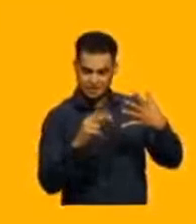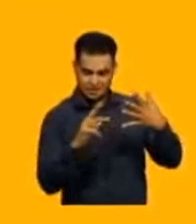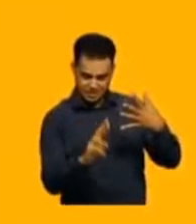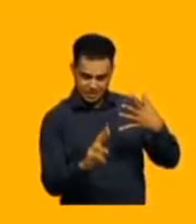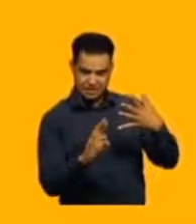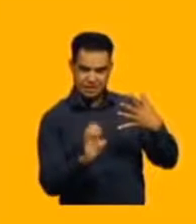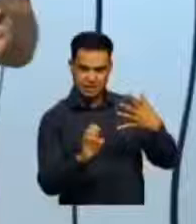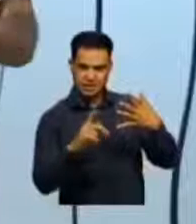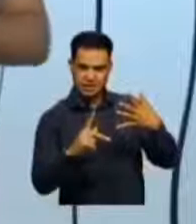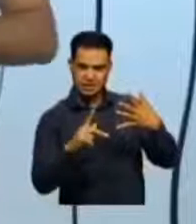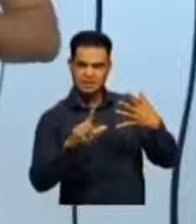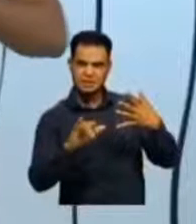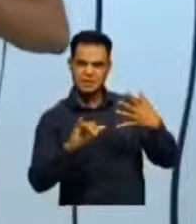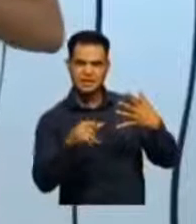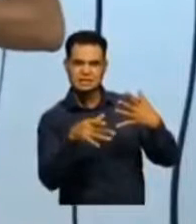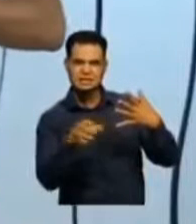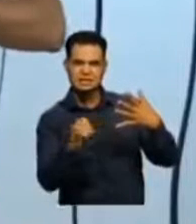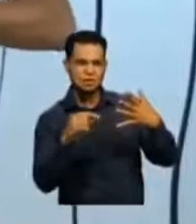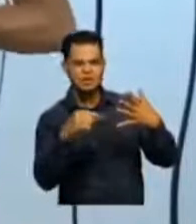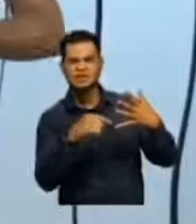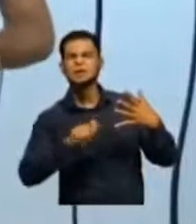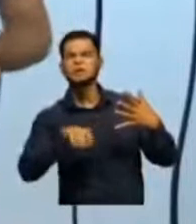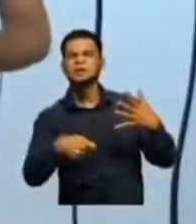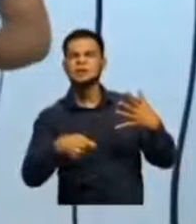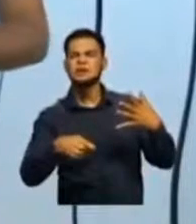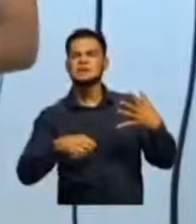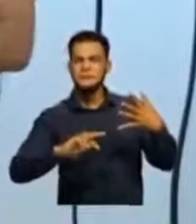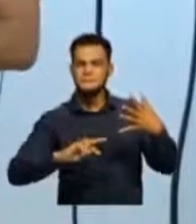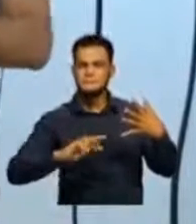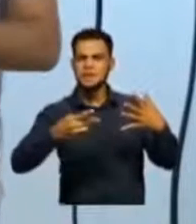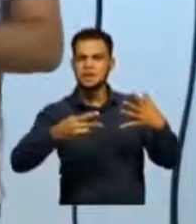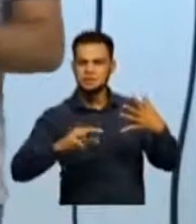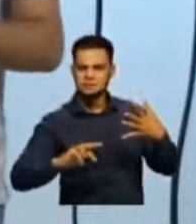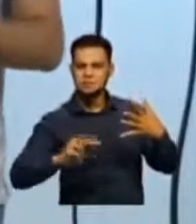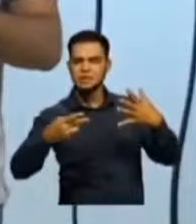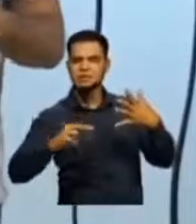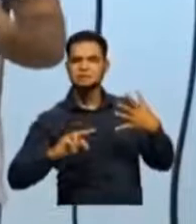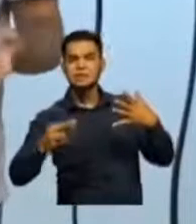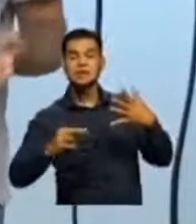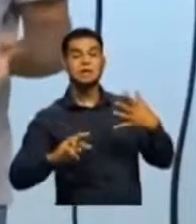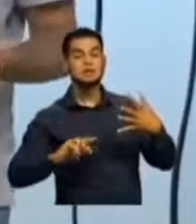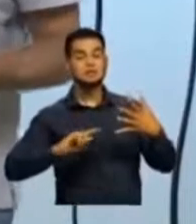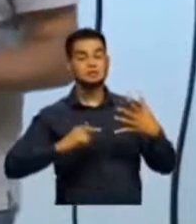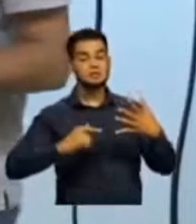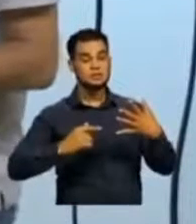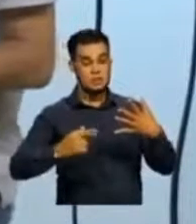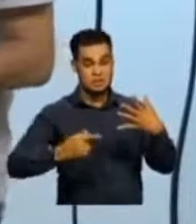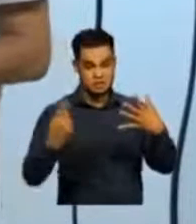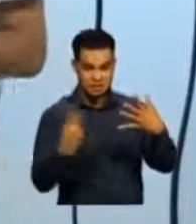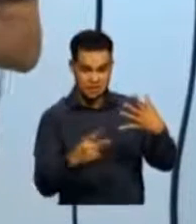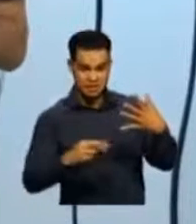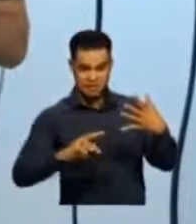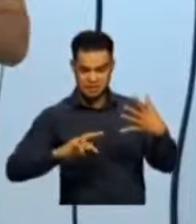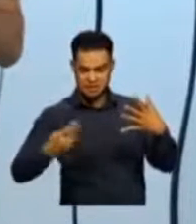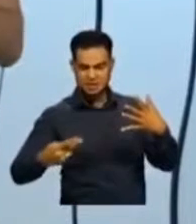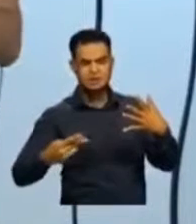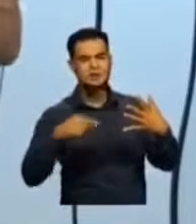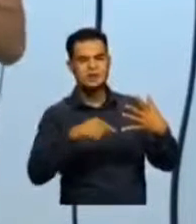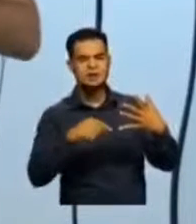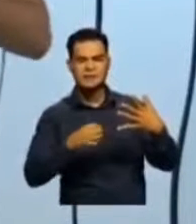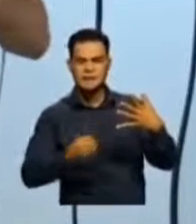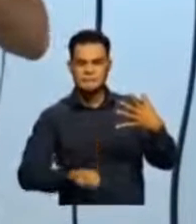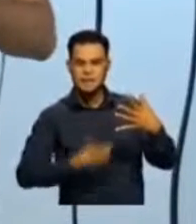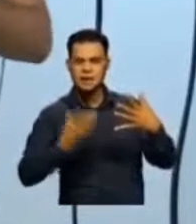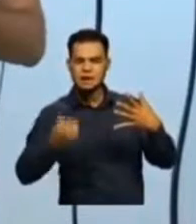proteínas, ocorreu a replicação, ele vai replicar o seu material genético, replicou, fez várias cópias dele, vai ocorrer a